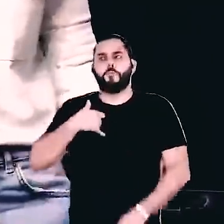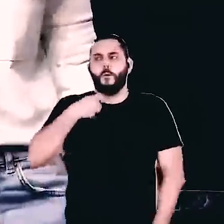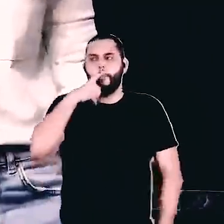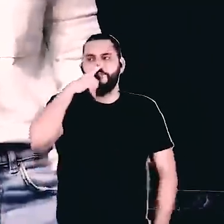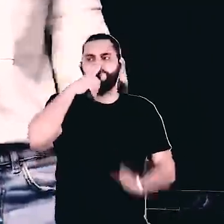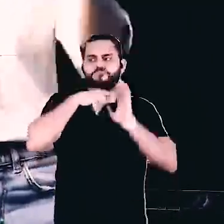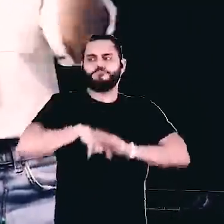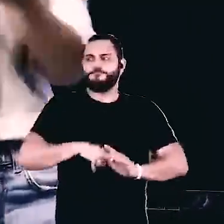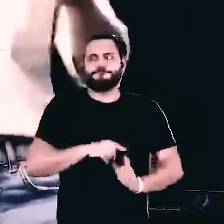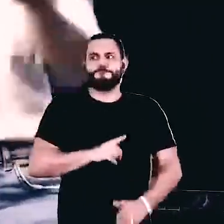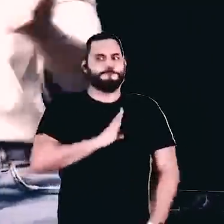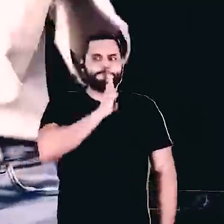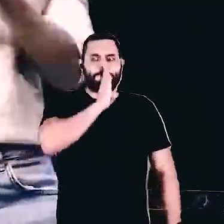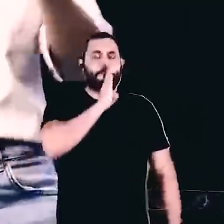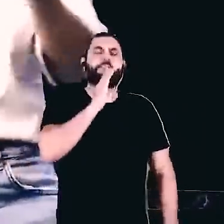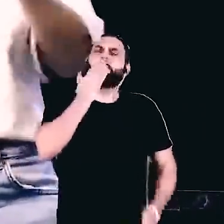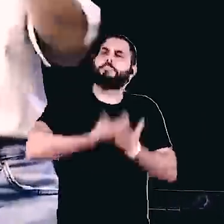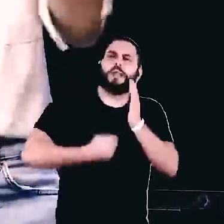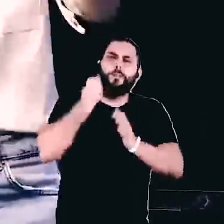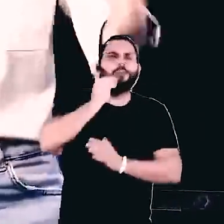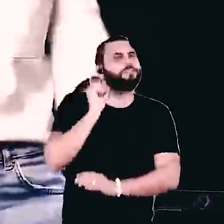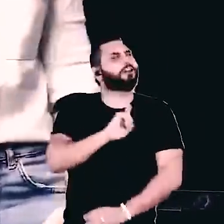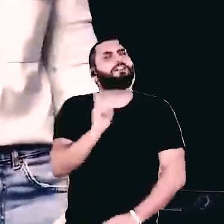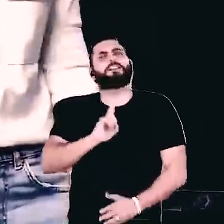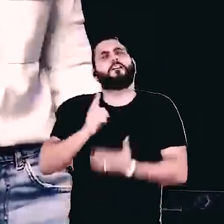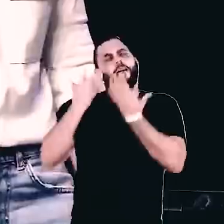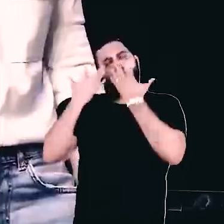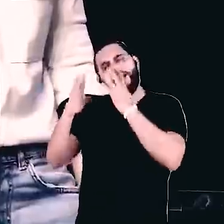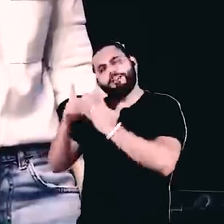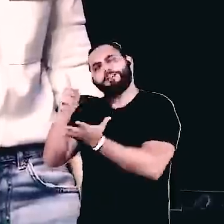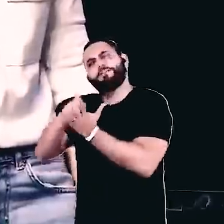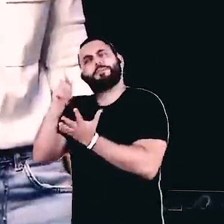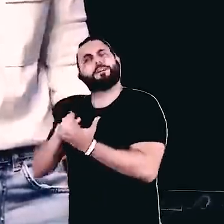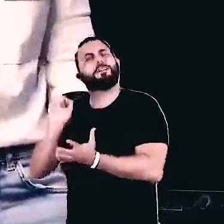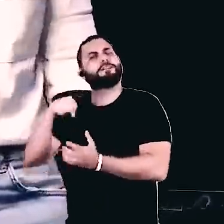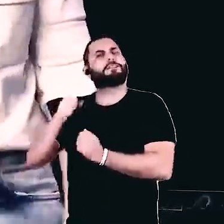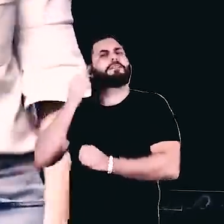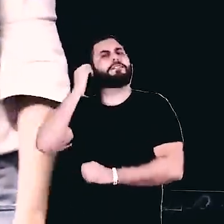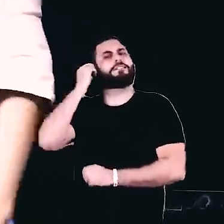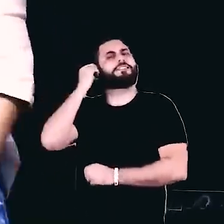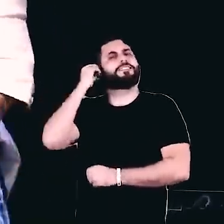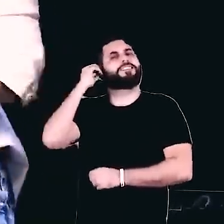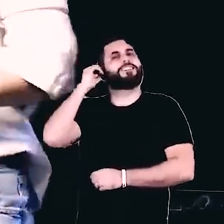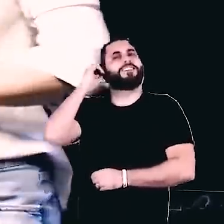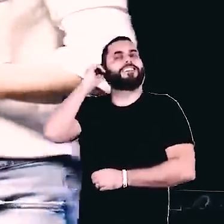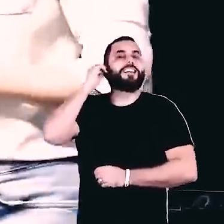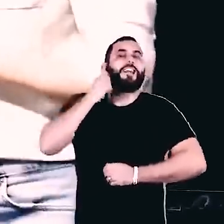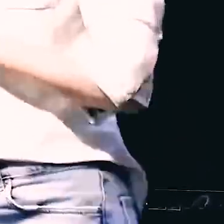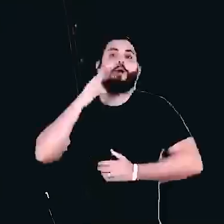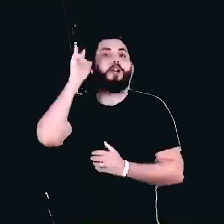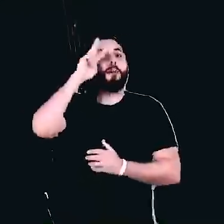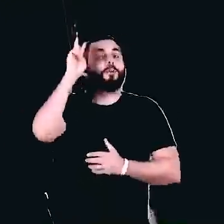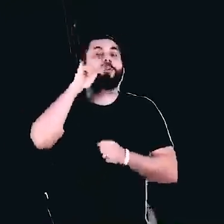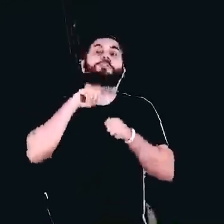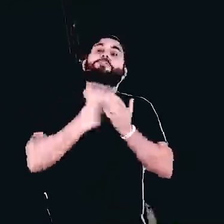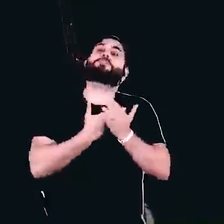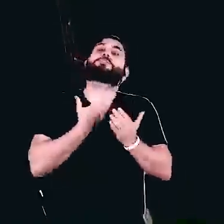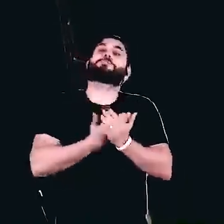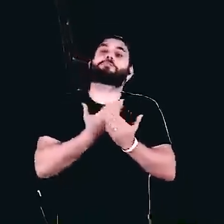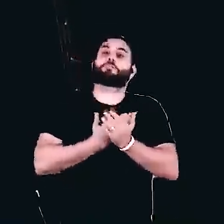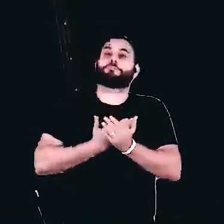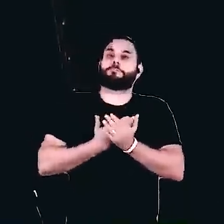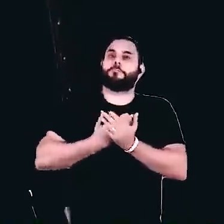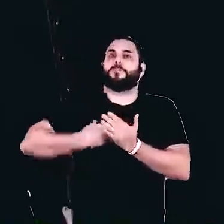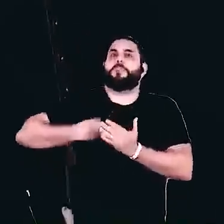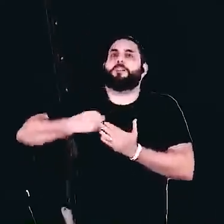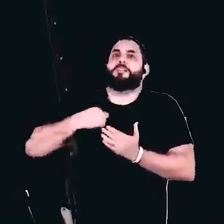torcer. A gente nunca deve perder a oportunidade de elogiar sinceramente as pessoas. Eu lembro que quando eu fazia seminário, eu tive uma